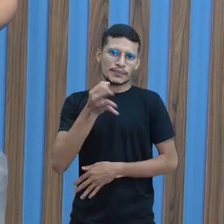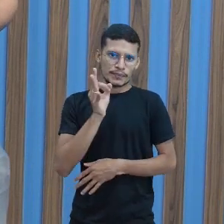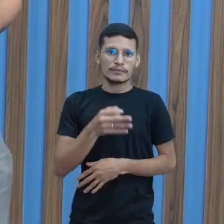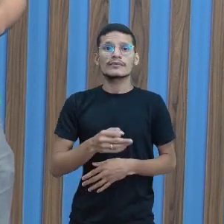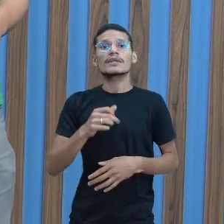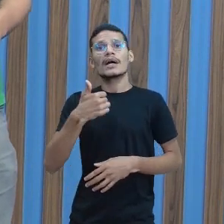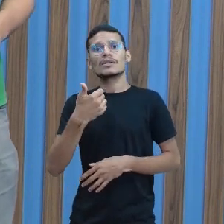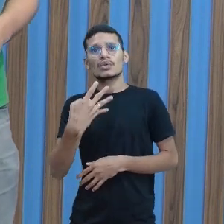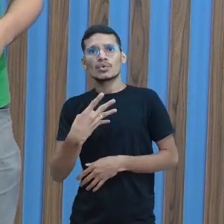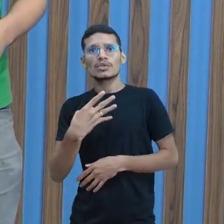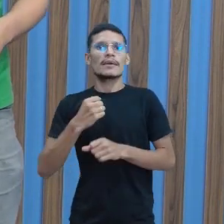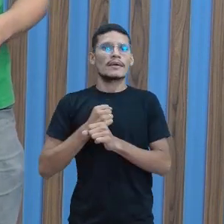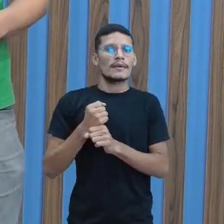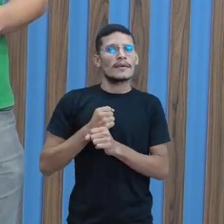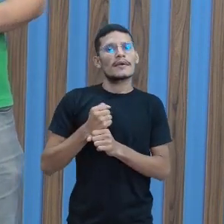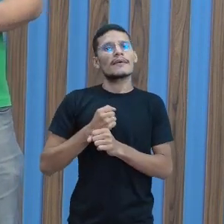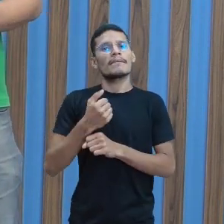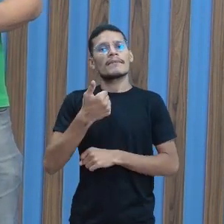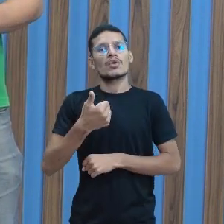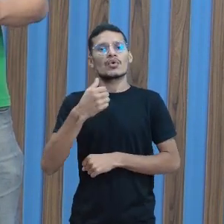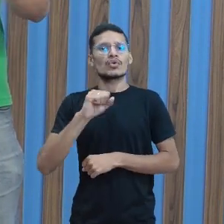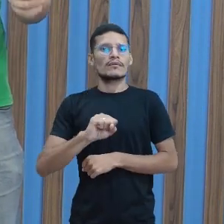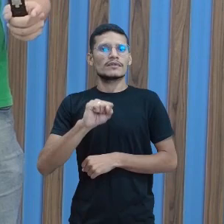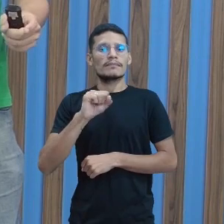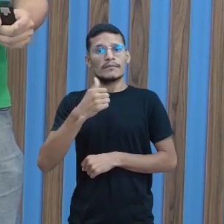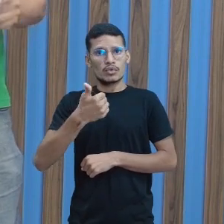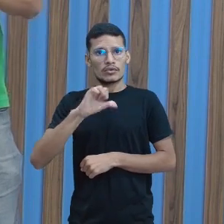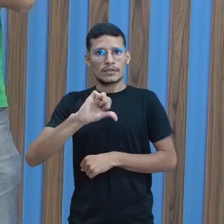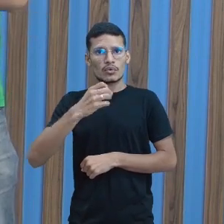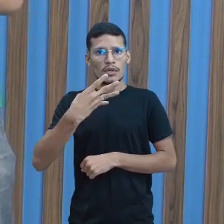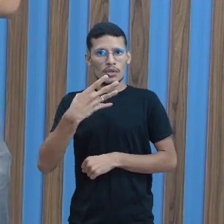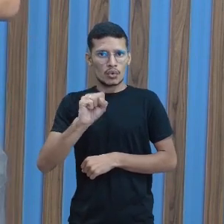maio de 1948, foi criado